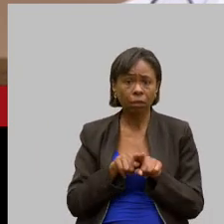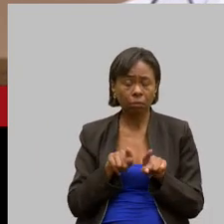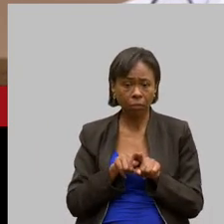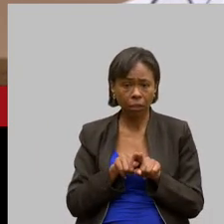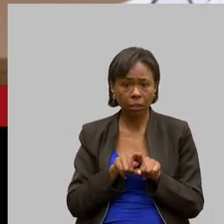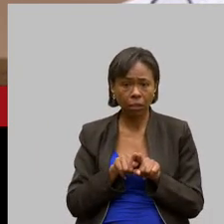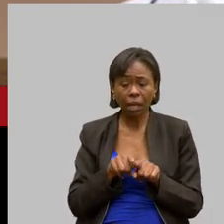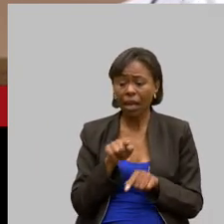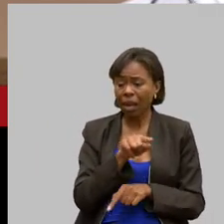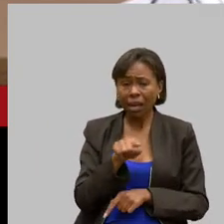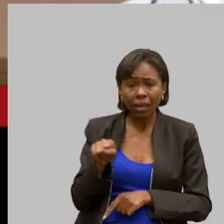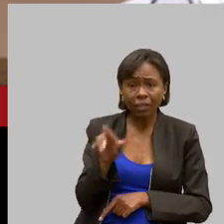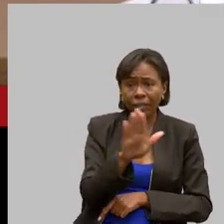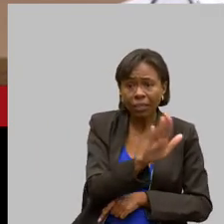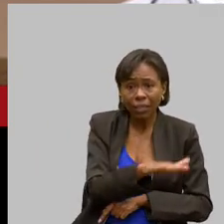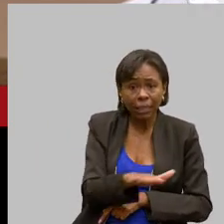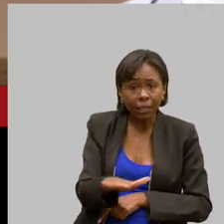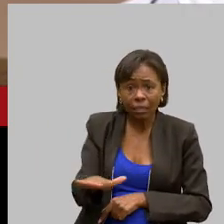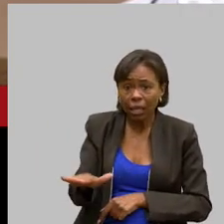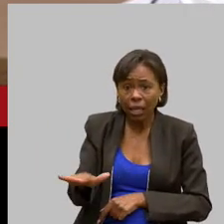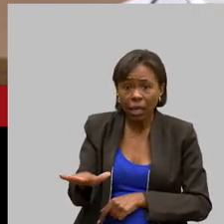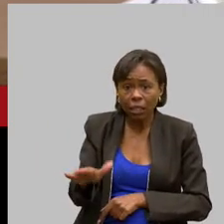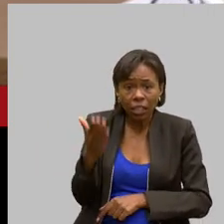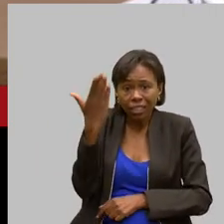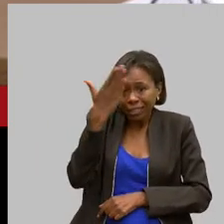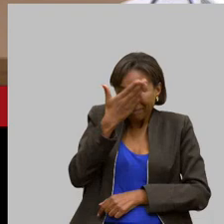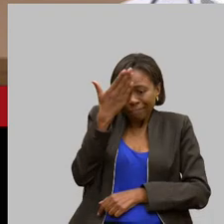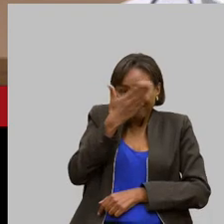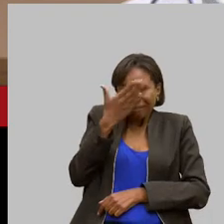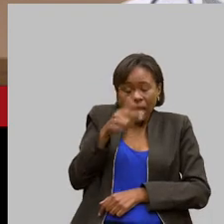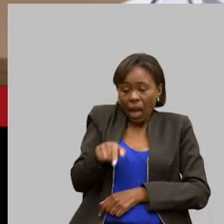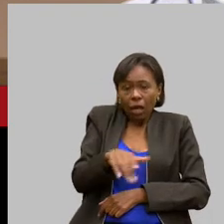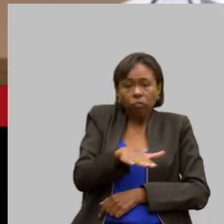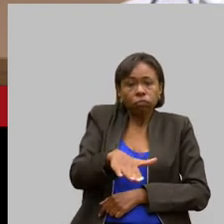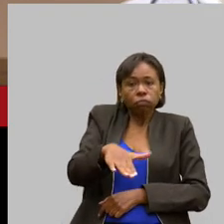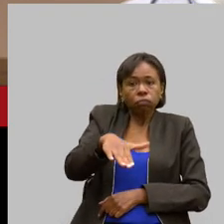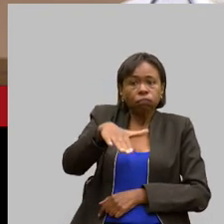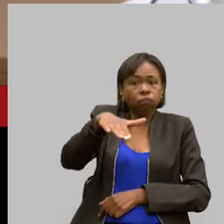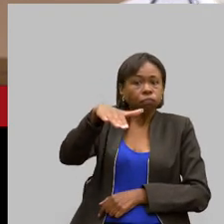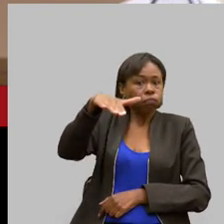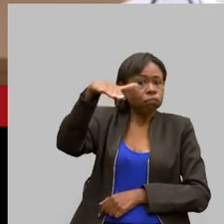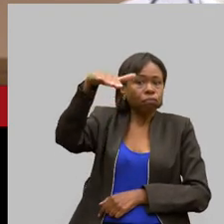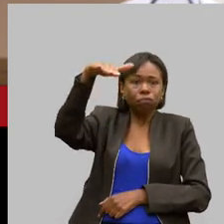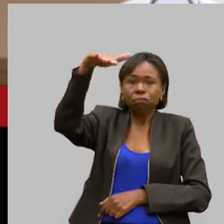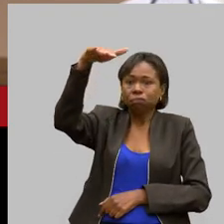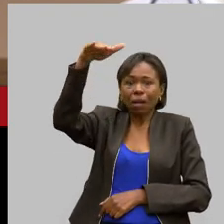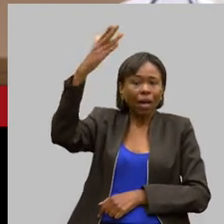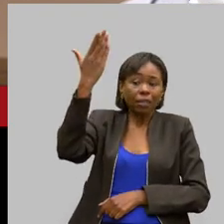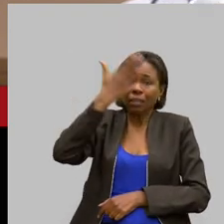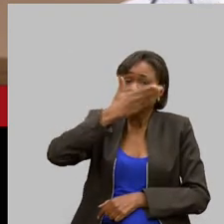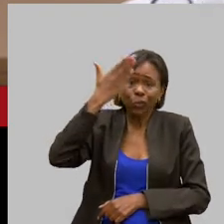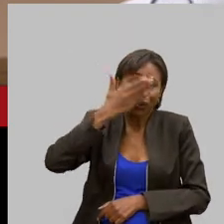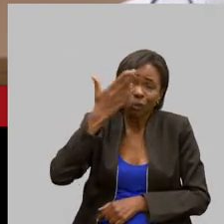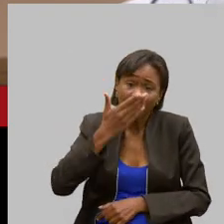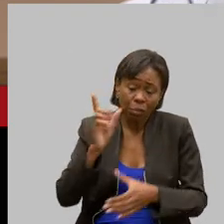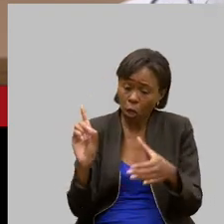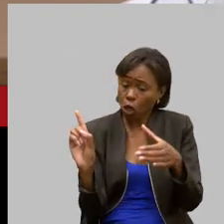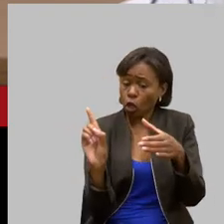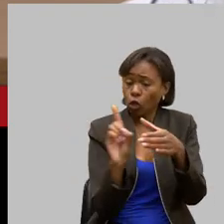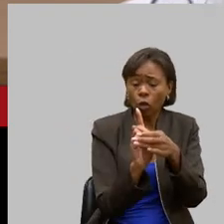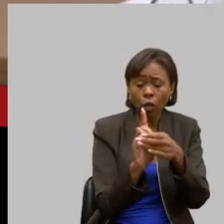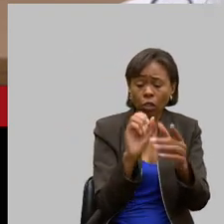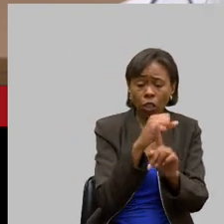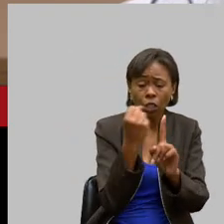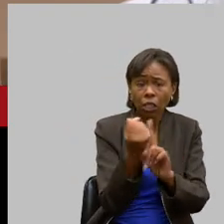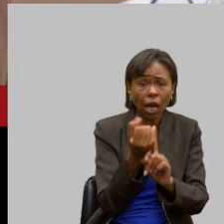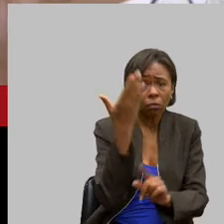simplesmente Nós realmente Não vimos elas crescerem Não vimos elas em sociedade e não convivemos com